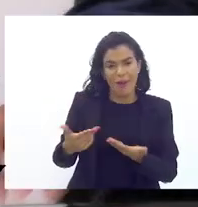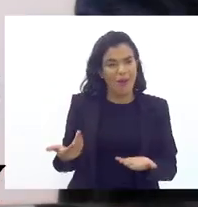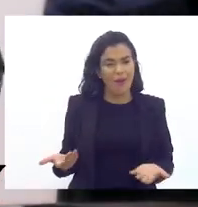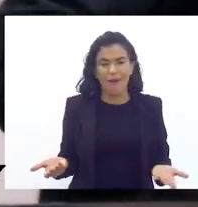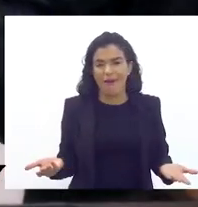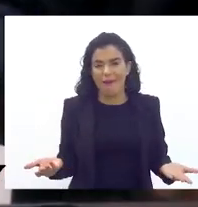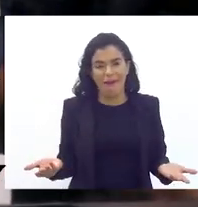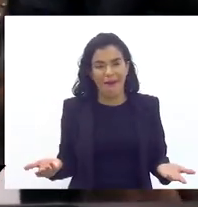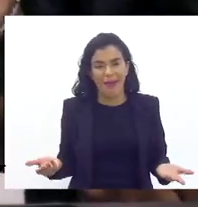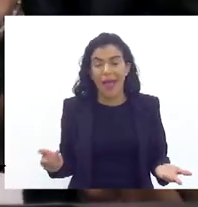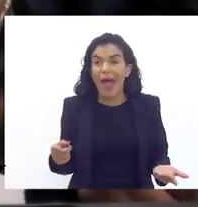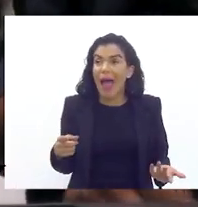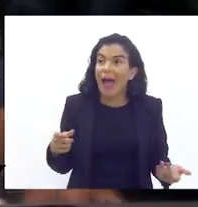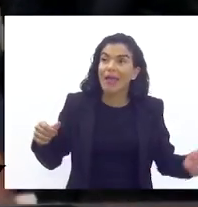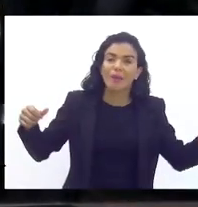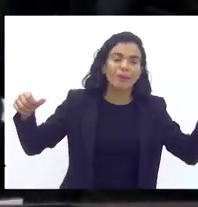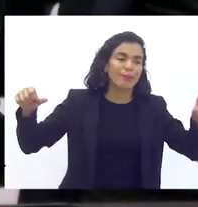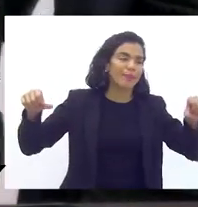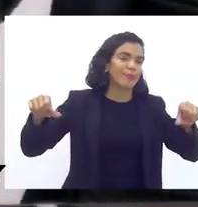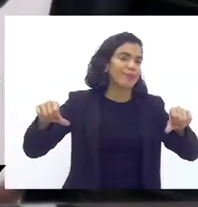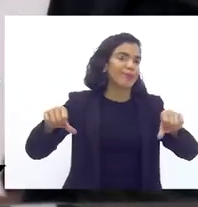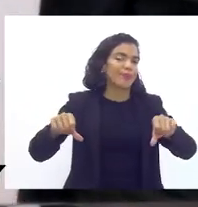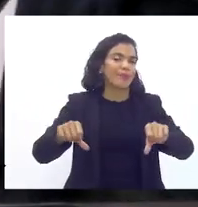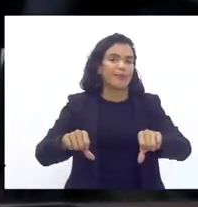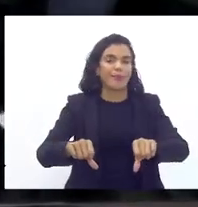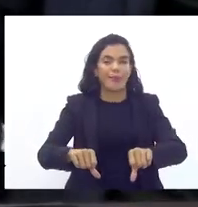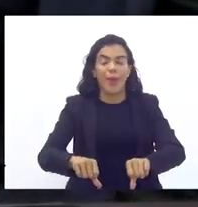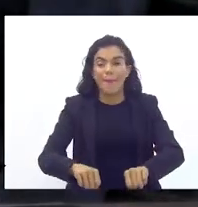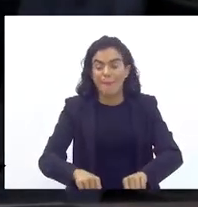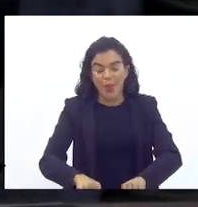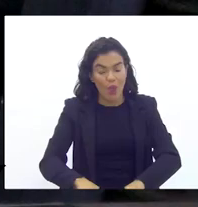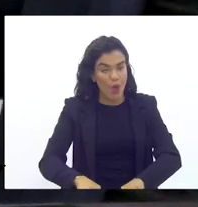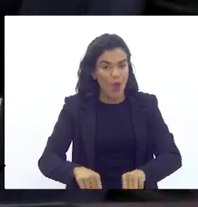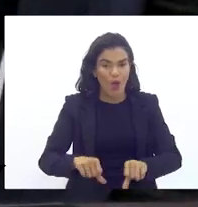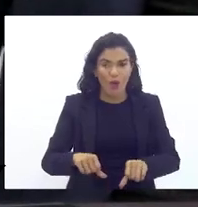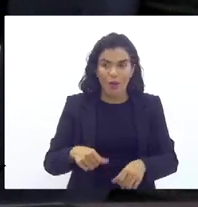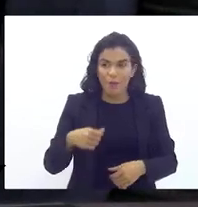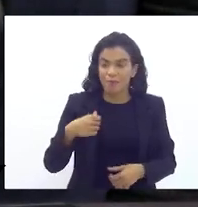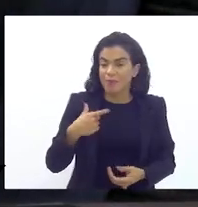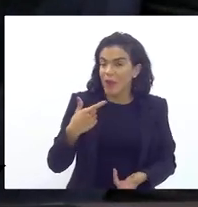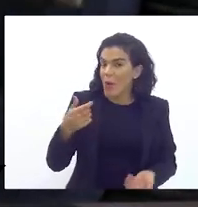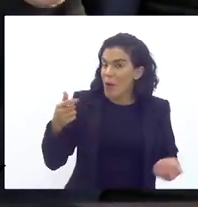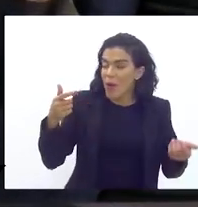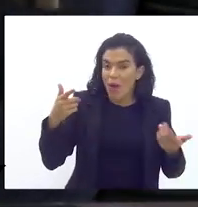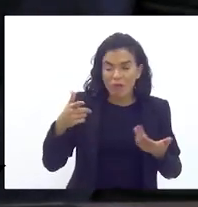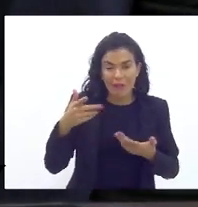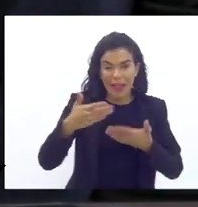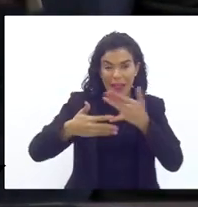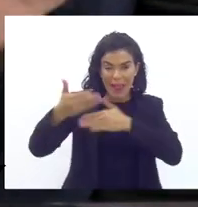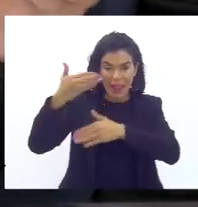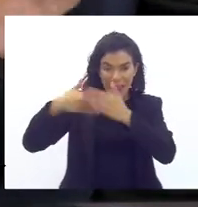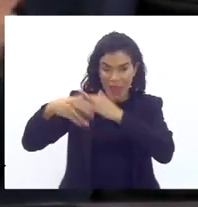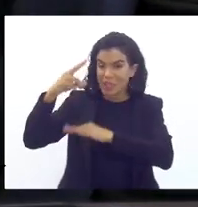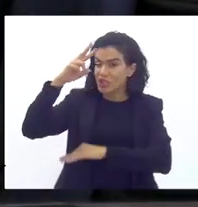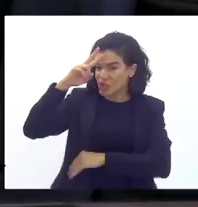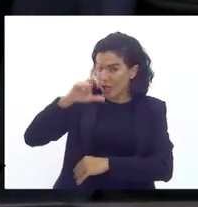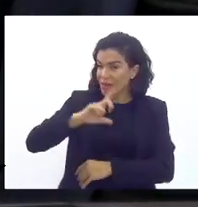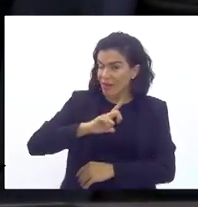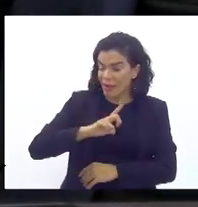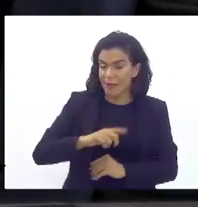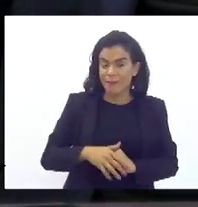que o grau de precisão era nenhum eu só não sei o processo histórico é muito grande